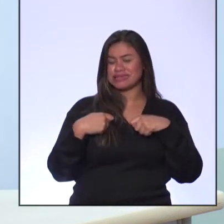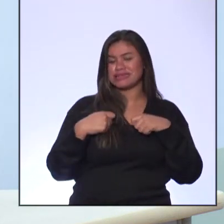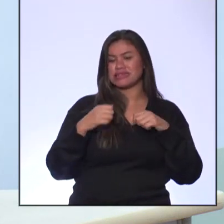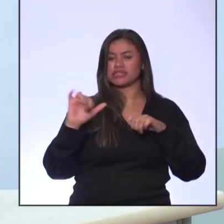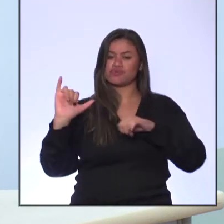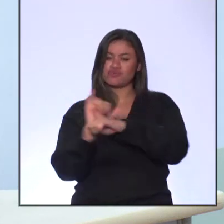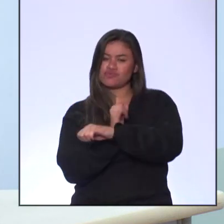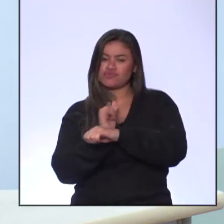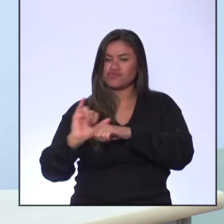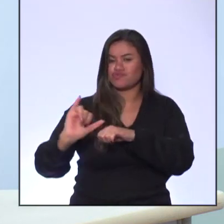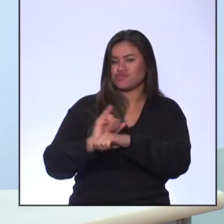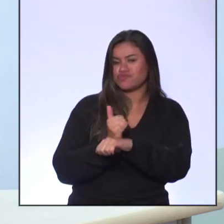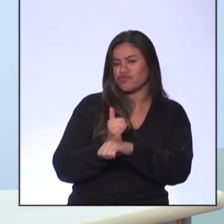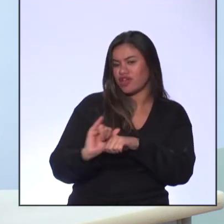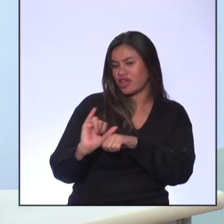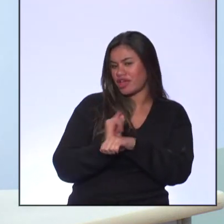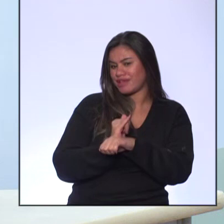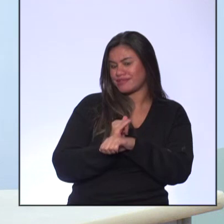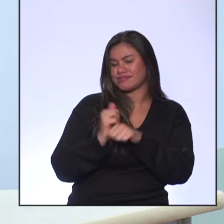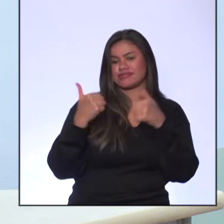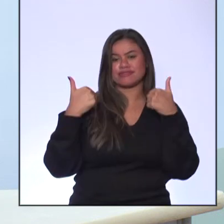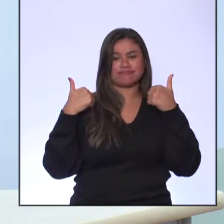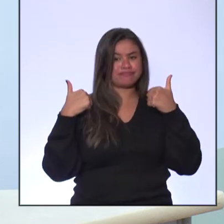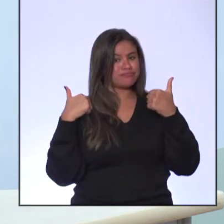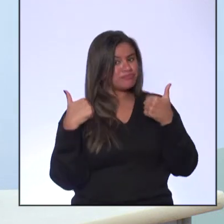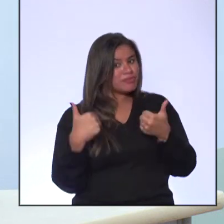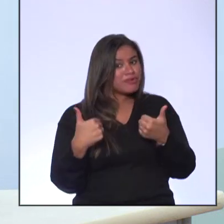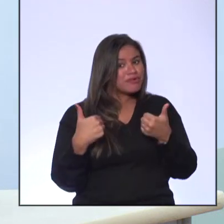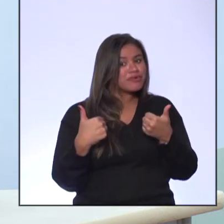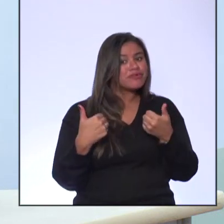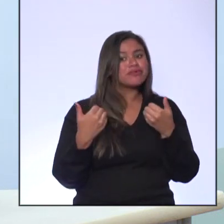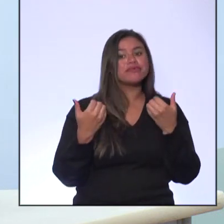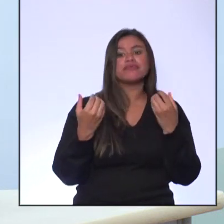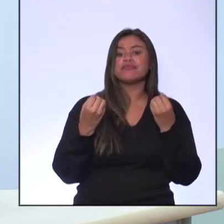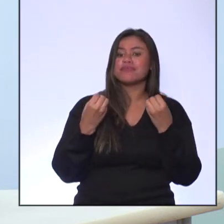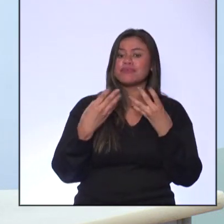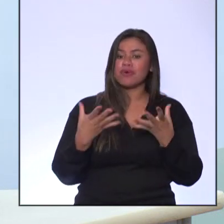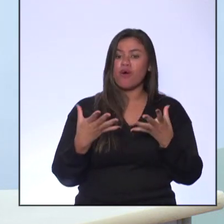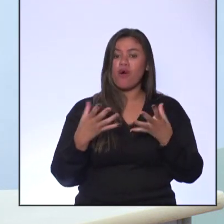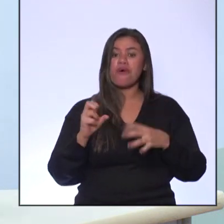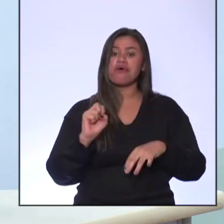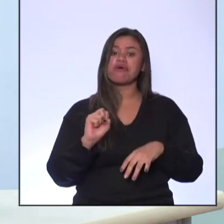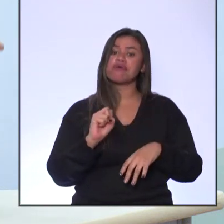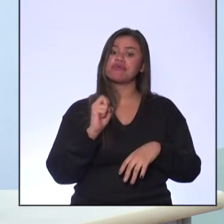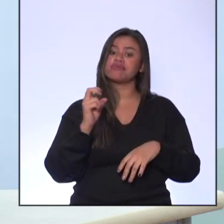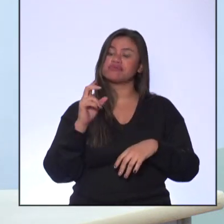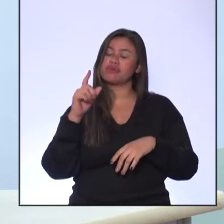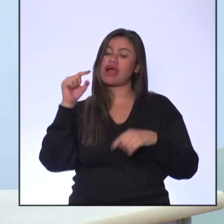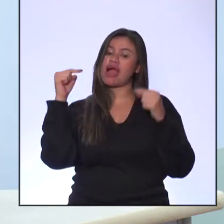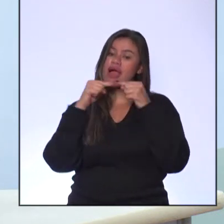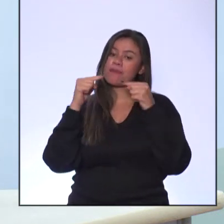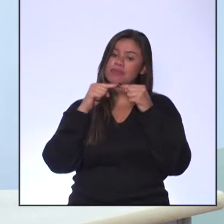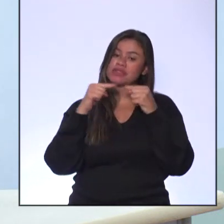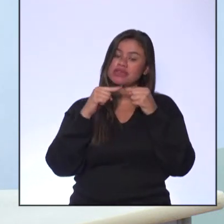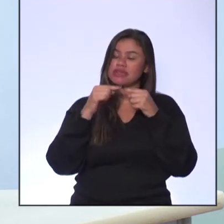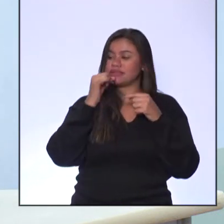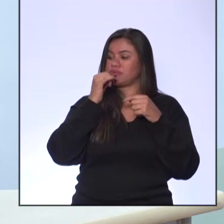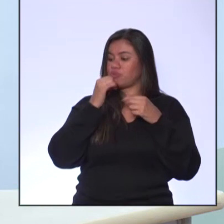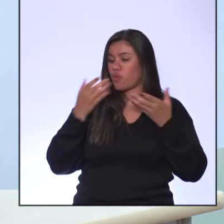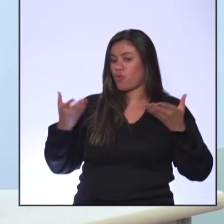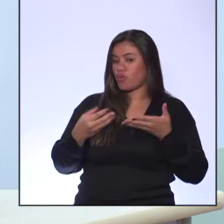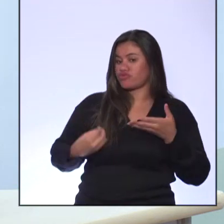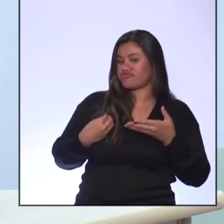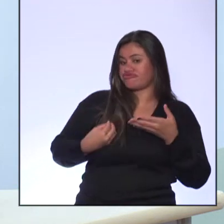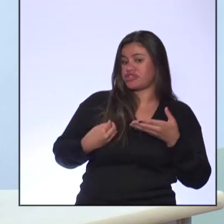modificadas? Será que essas fotos estão boas? Será que essas fotos condizem com a Gabriela do futuro? Né? Então,